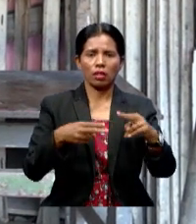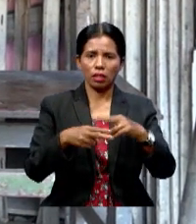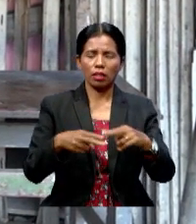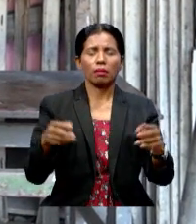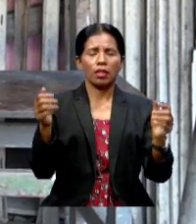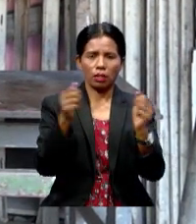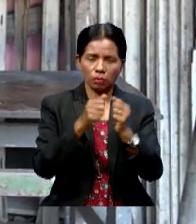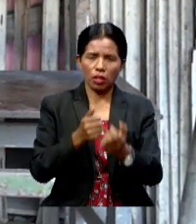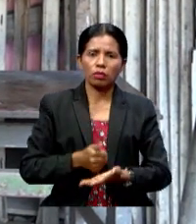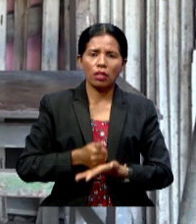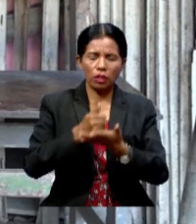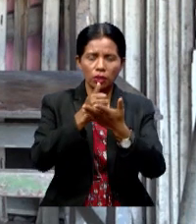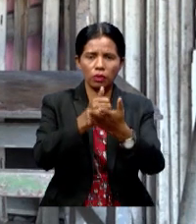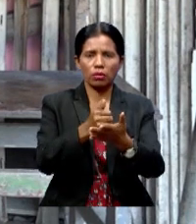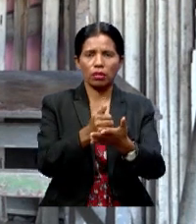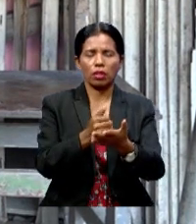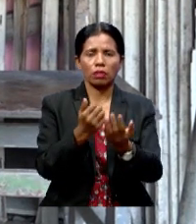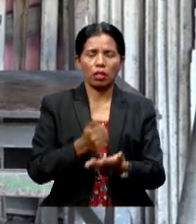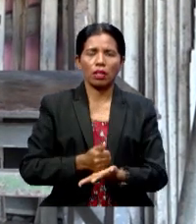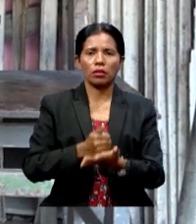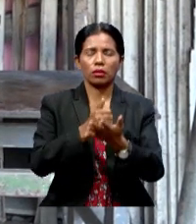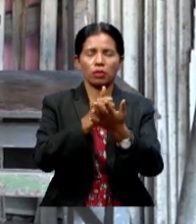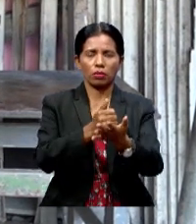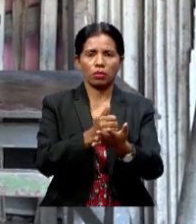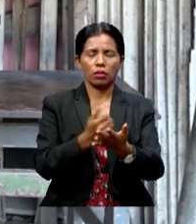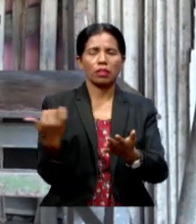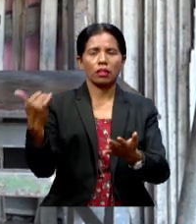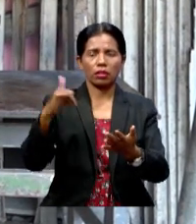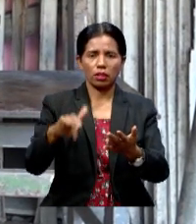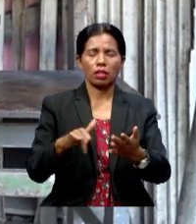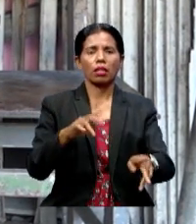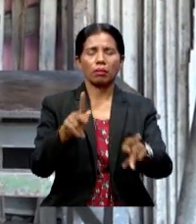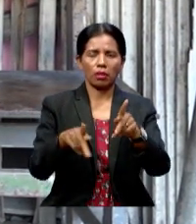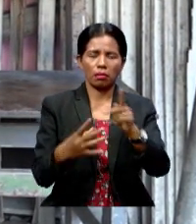Odi hakman, naha Morris, betula hela ia sira seluk,